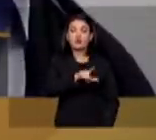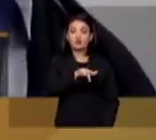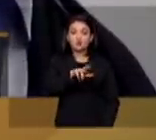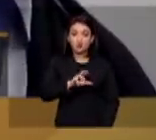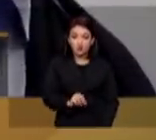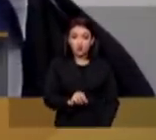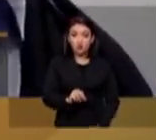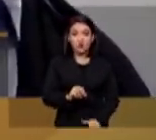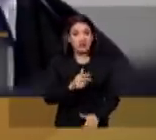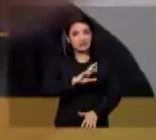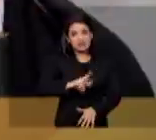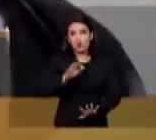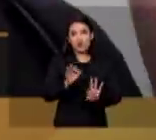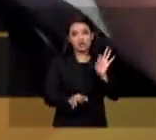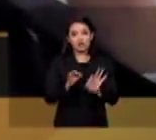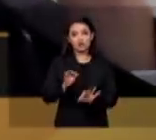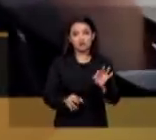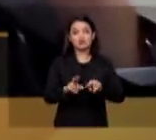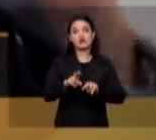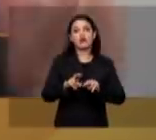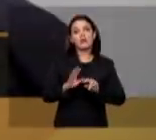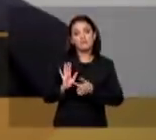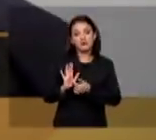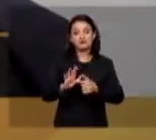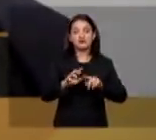em sentença proferida em